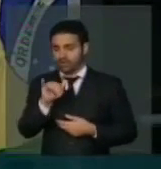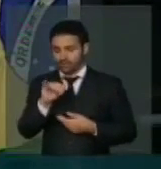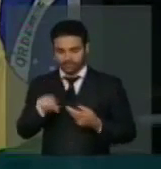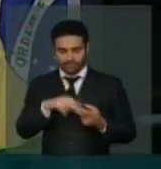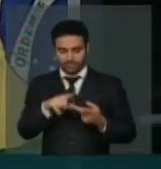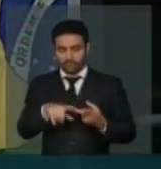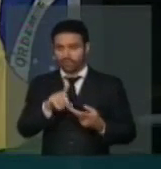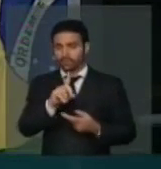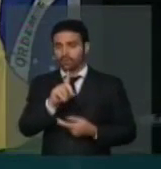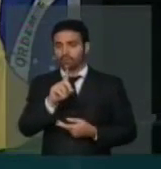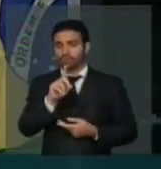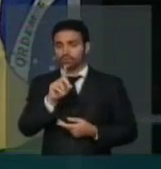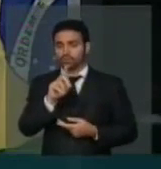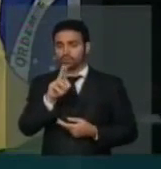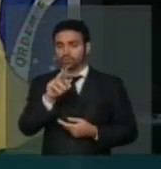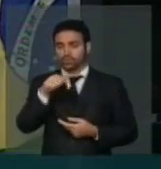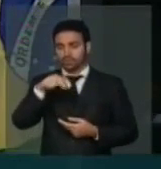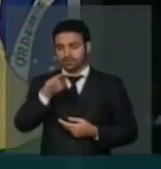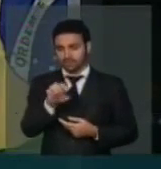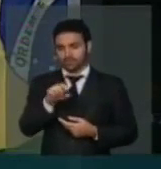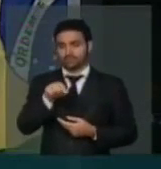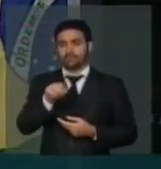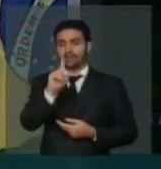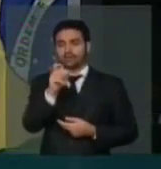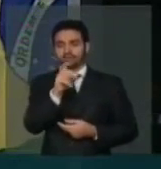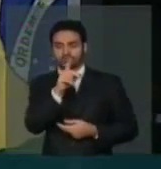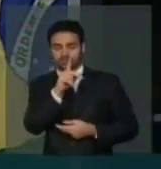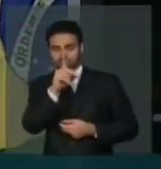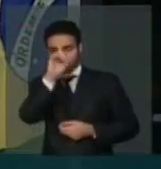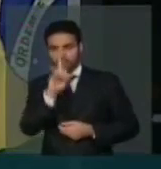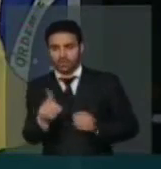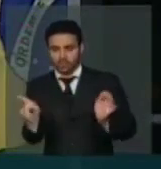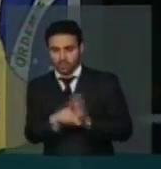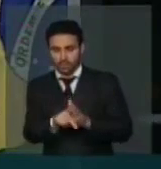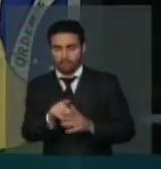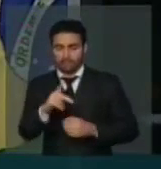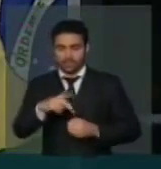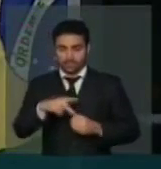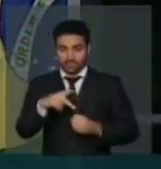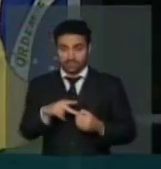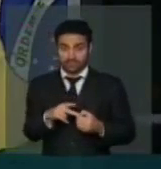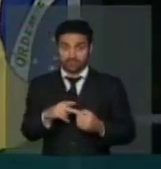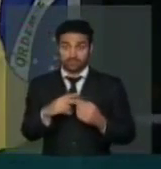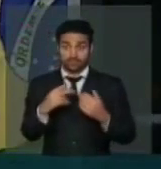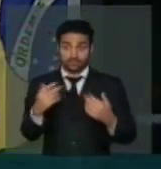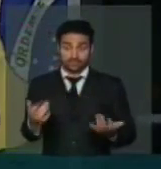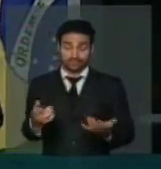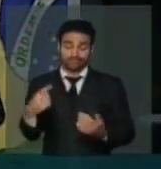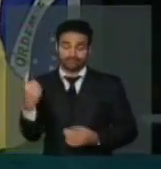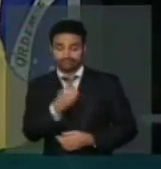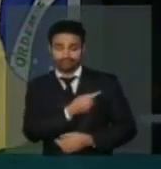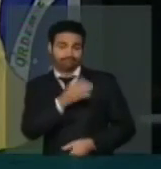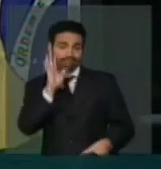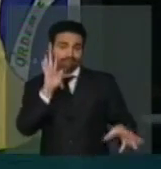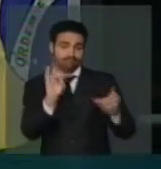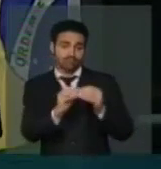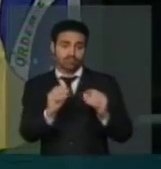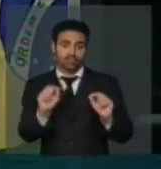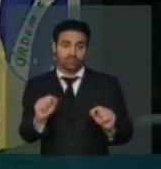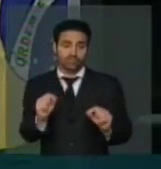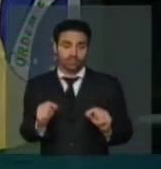Duque, ex-diretor da Petrobras. Nós entendemos que